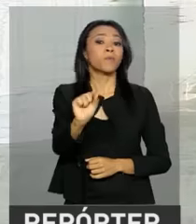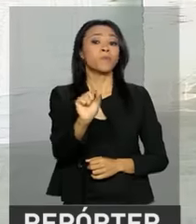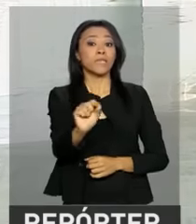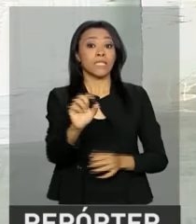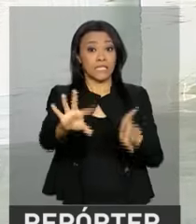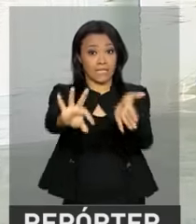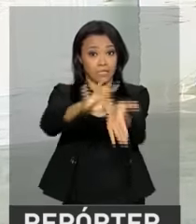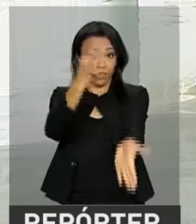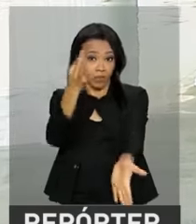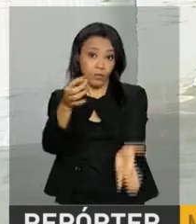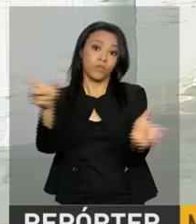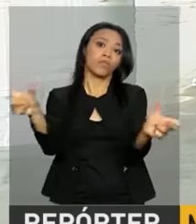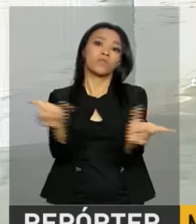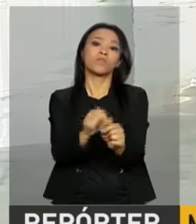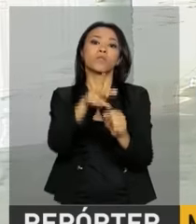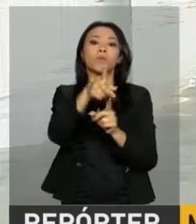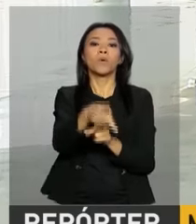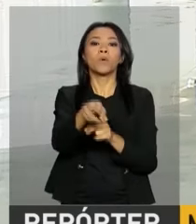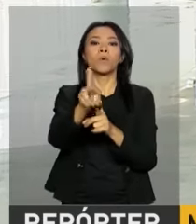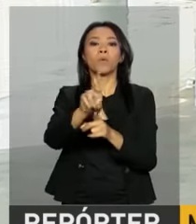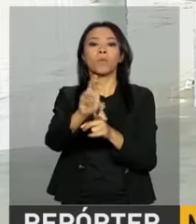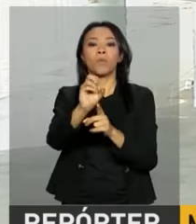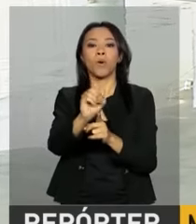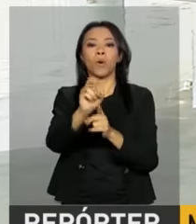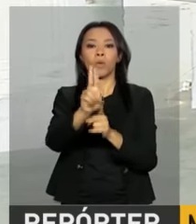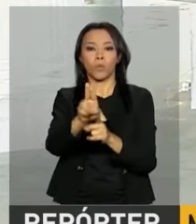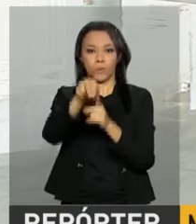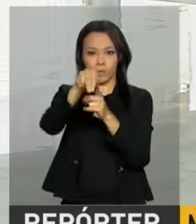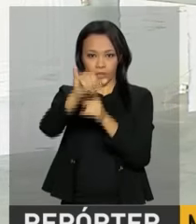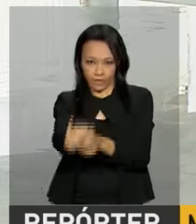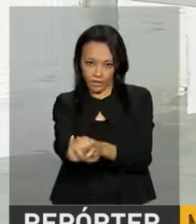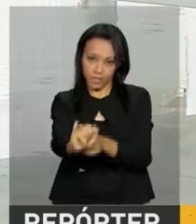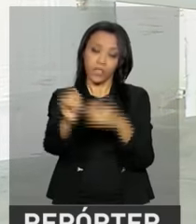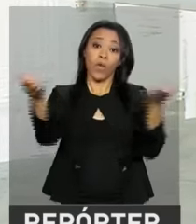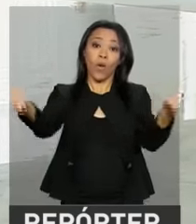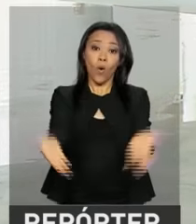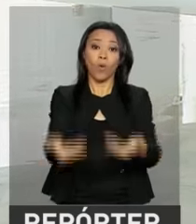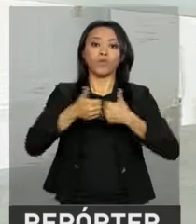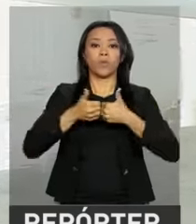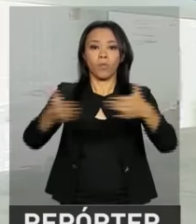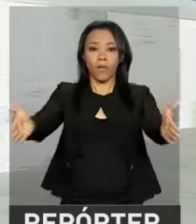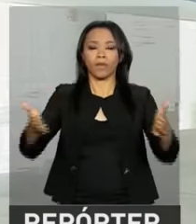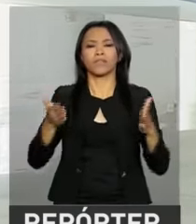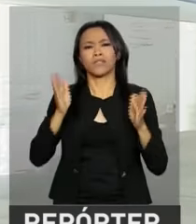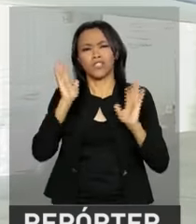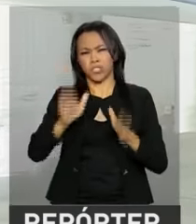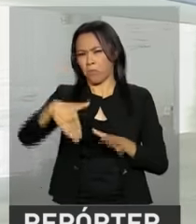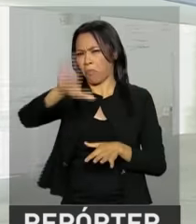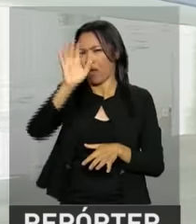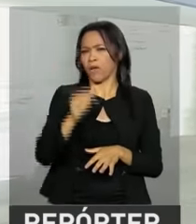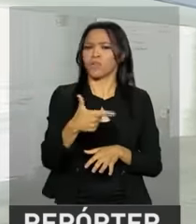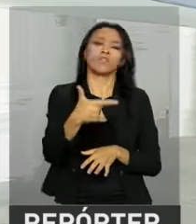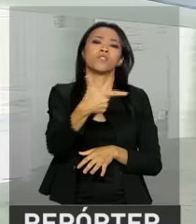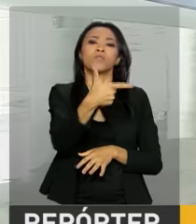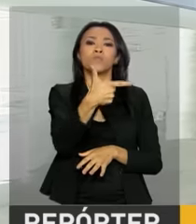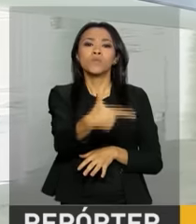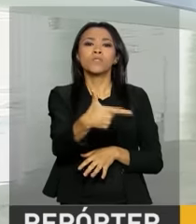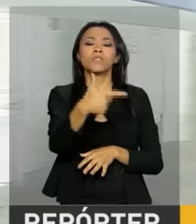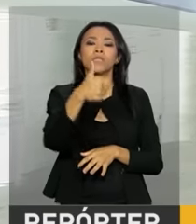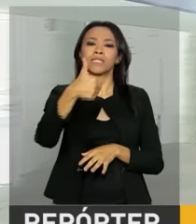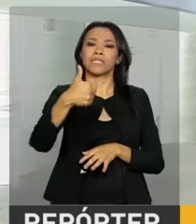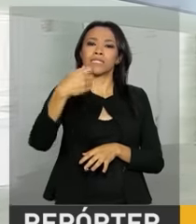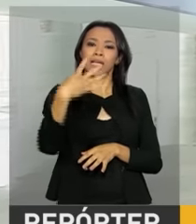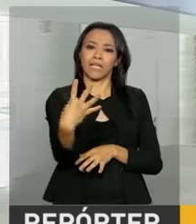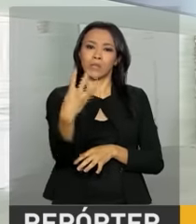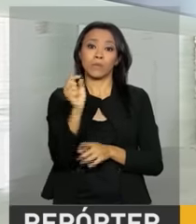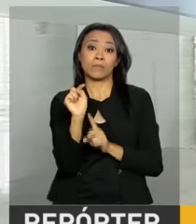As inscrições do ProUni, o programa Universidade para Todos, começam hoje e são mais de 214